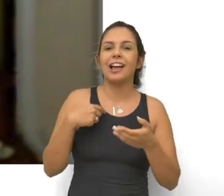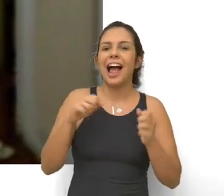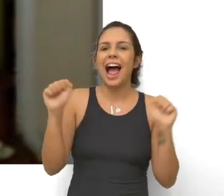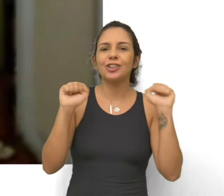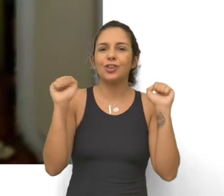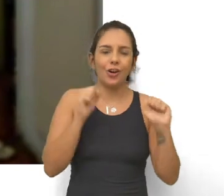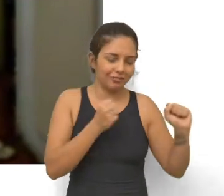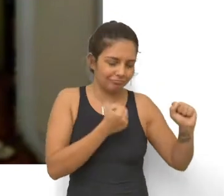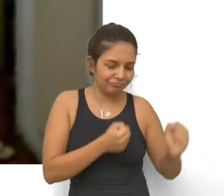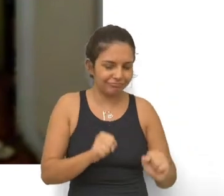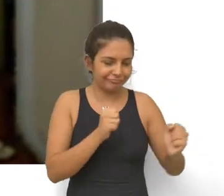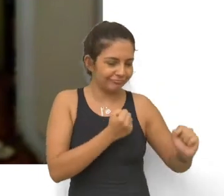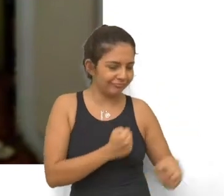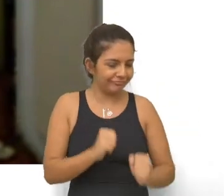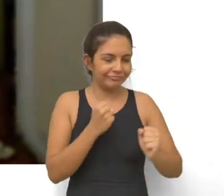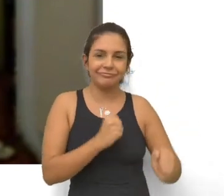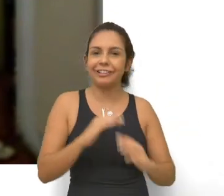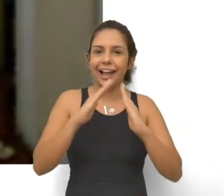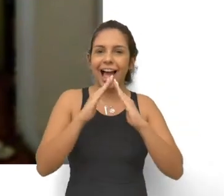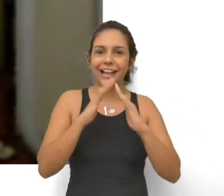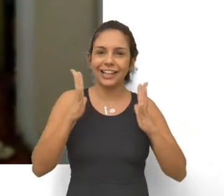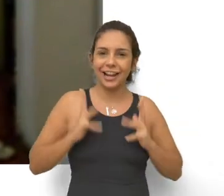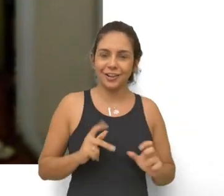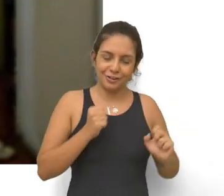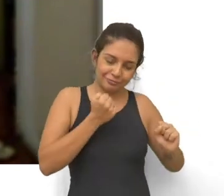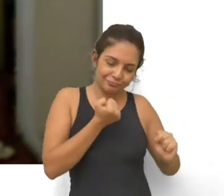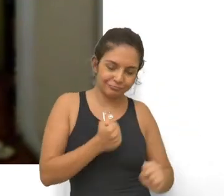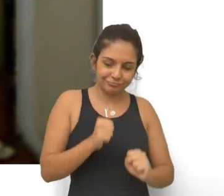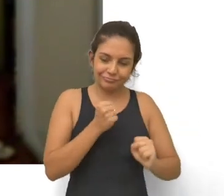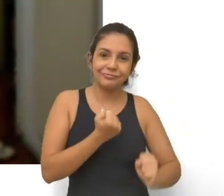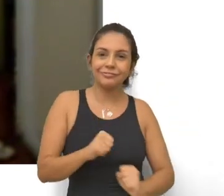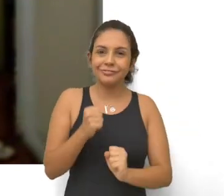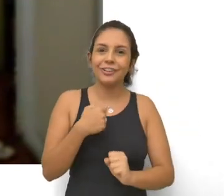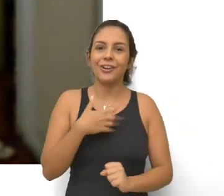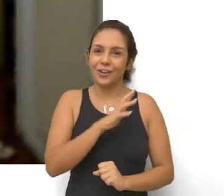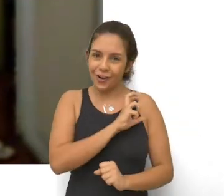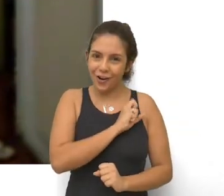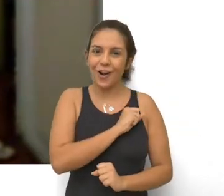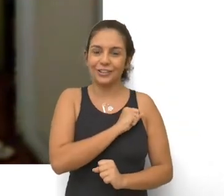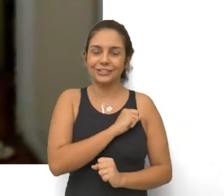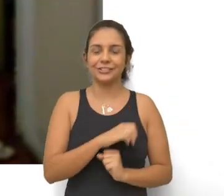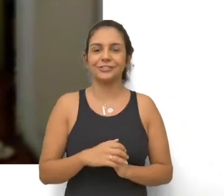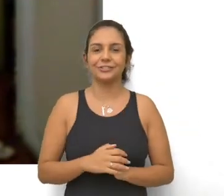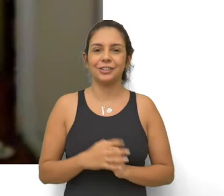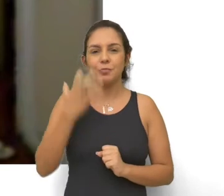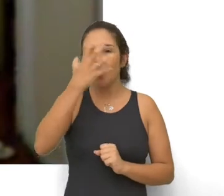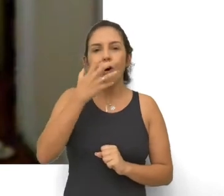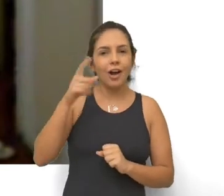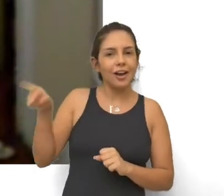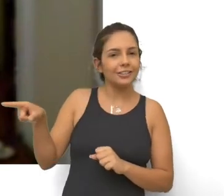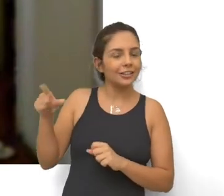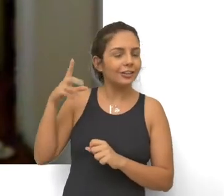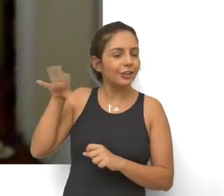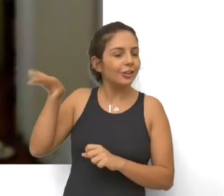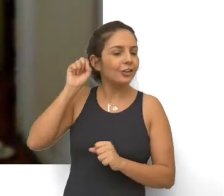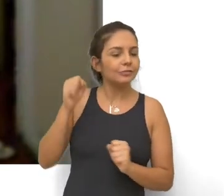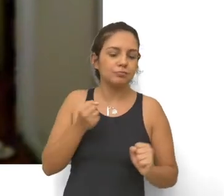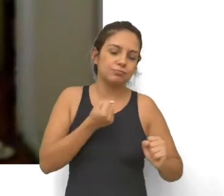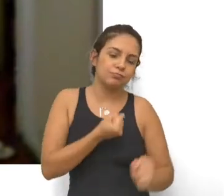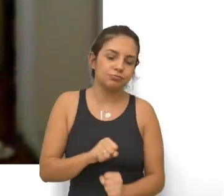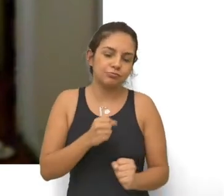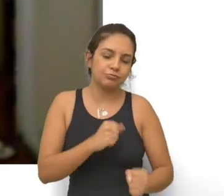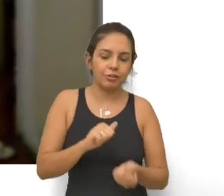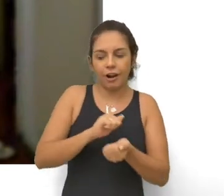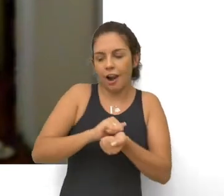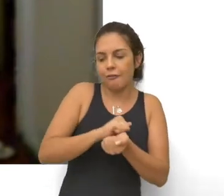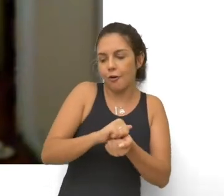o chão, que é uma beleza, viu? Posso dizer que não é um talento isso, mas faço com gosto. Põe uma música para tocar e varro o chão, lavo